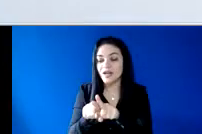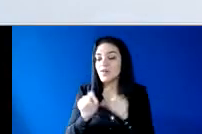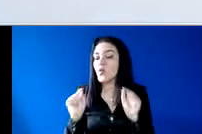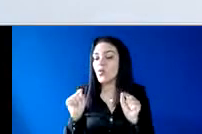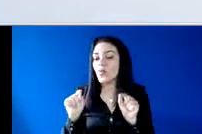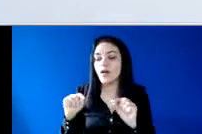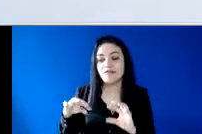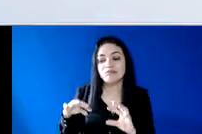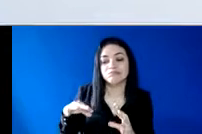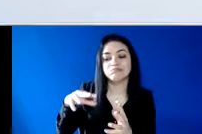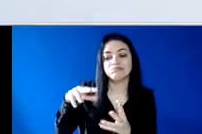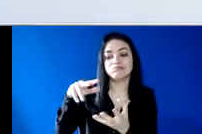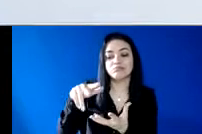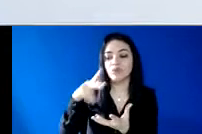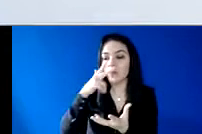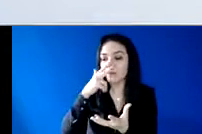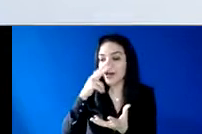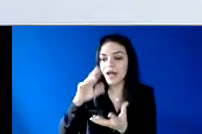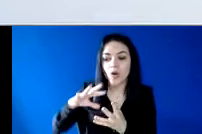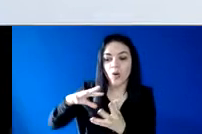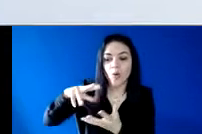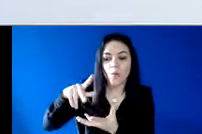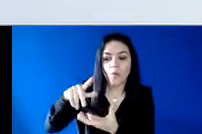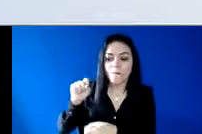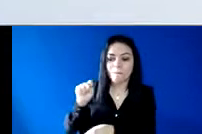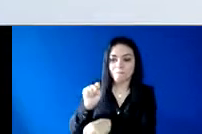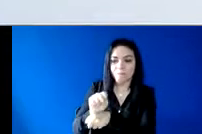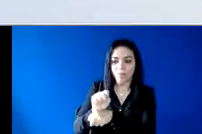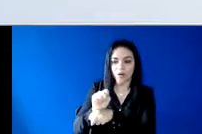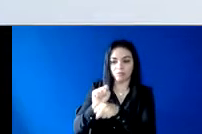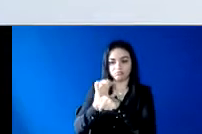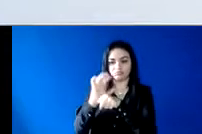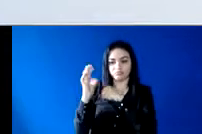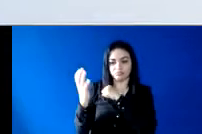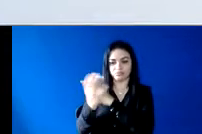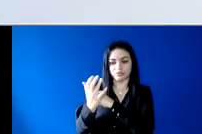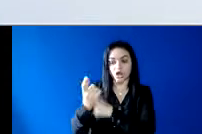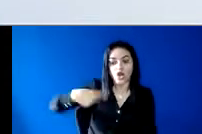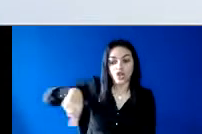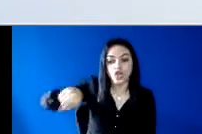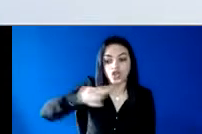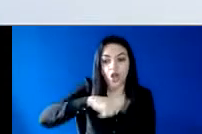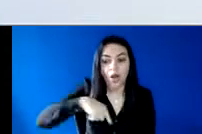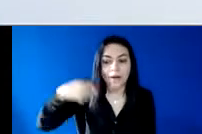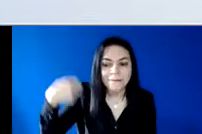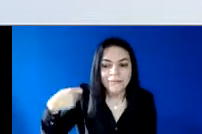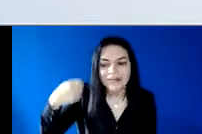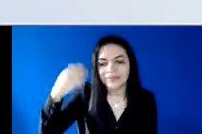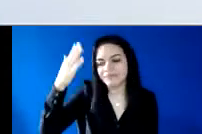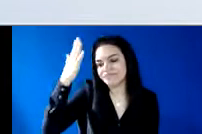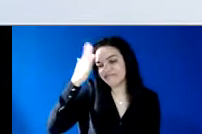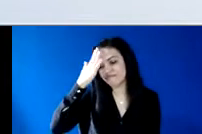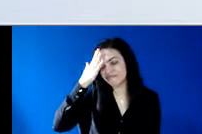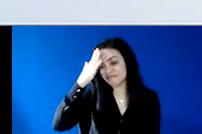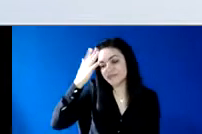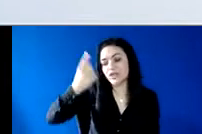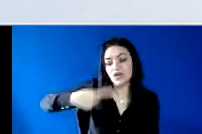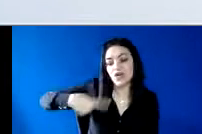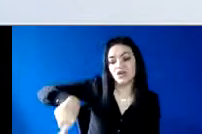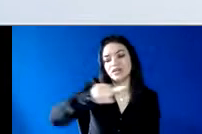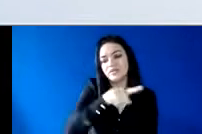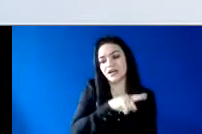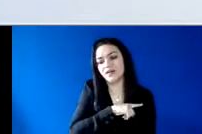para negar isso, né? A pandemia, ela parou o mundo. Então, a gente precisa entender isso. Quer dizer, nós, seres humanos, nós não